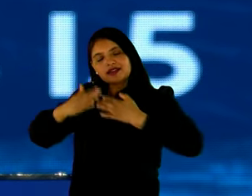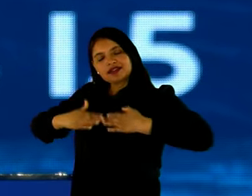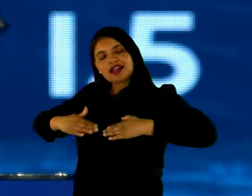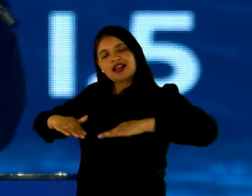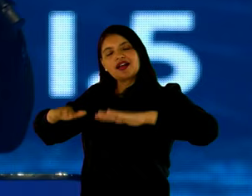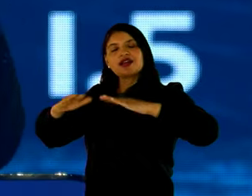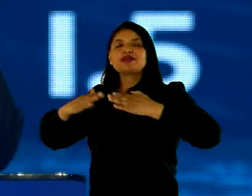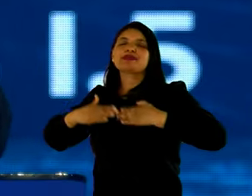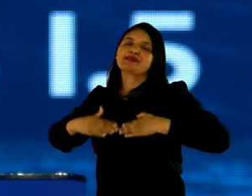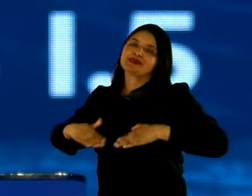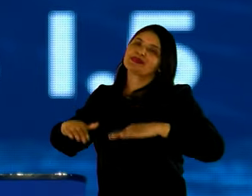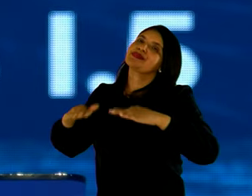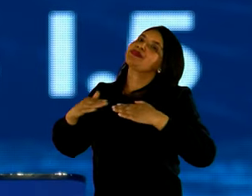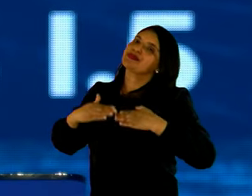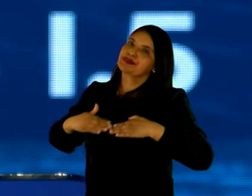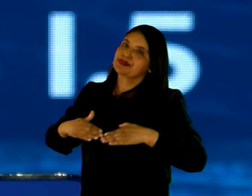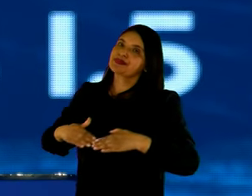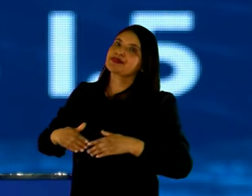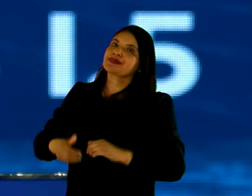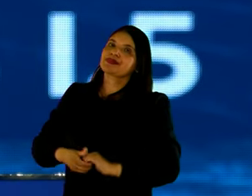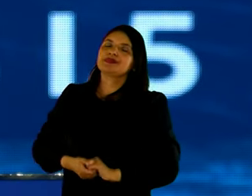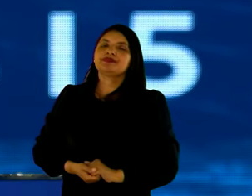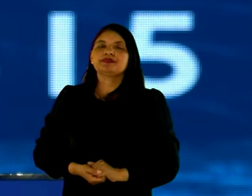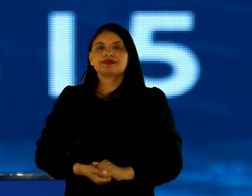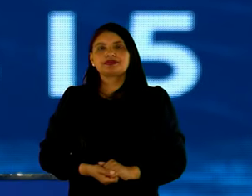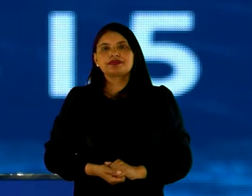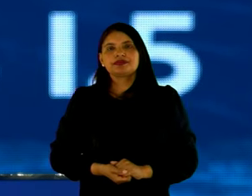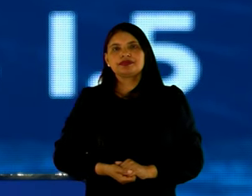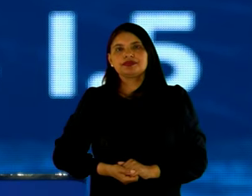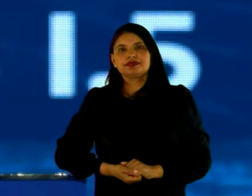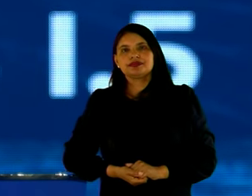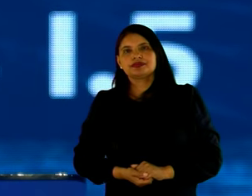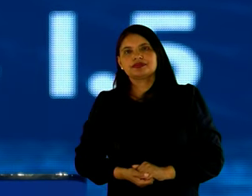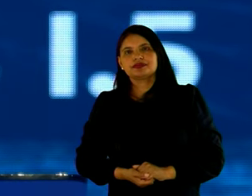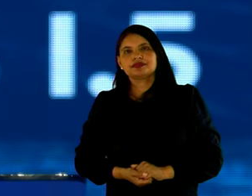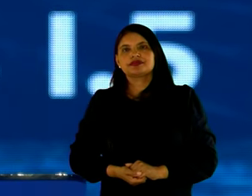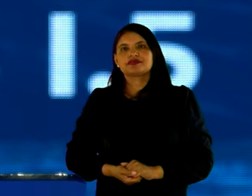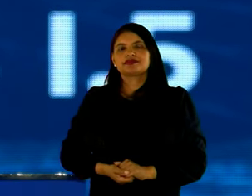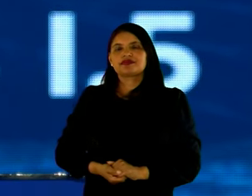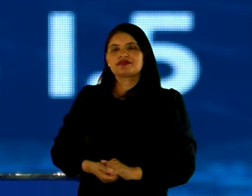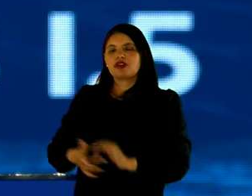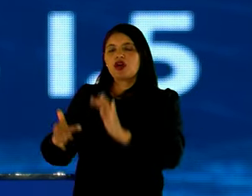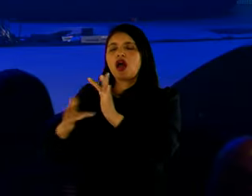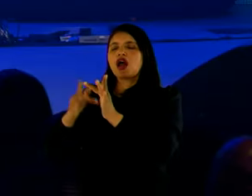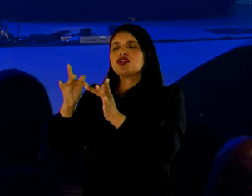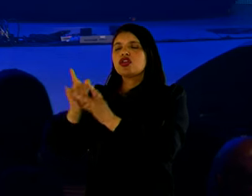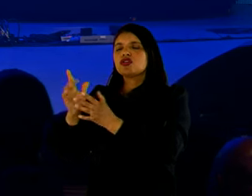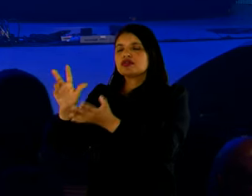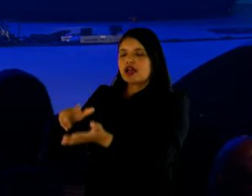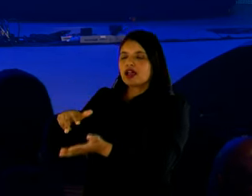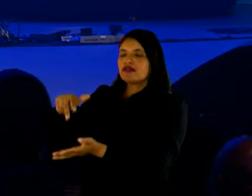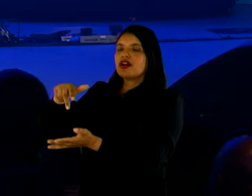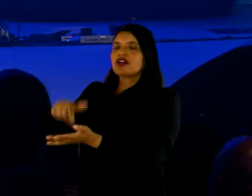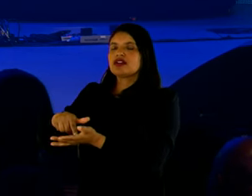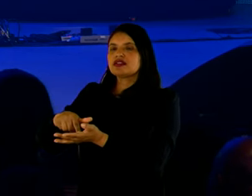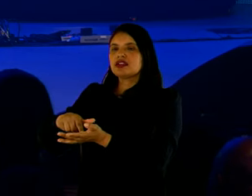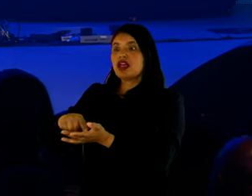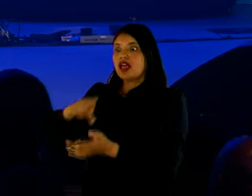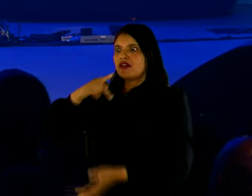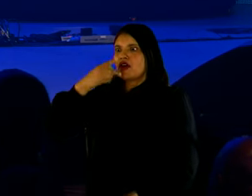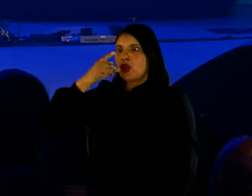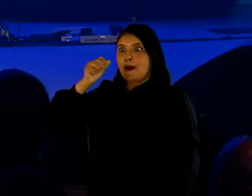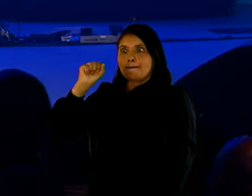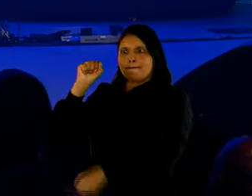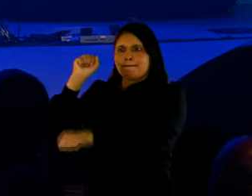estava crendo. Ele sabia o que ia acontecer depois. O nosso Jesus que repreendeu aquela tempestade diferente de